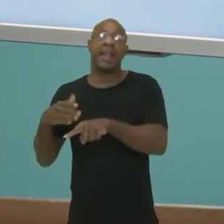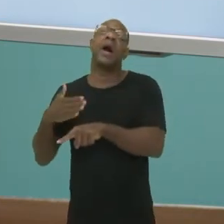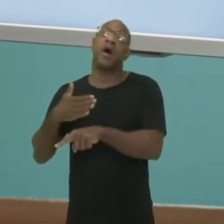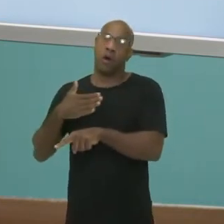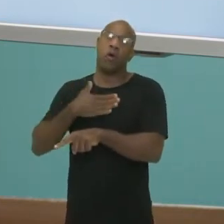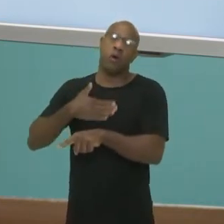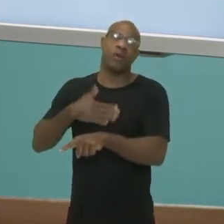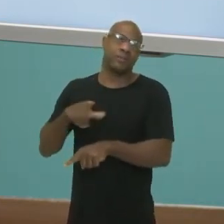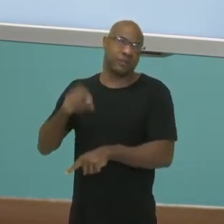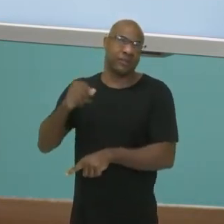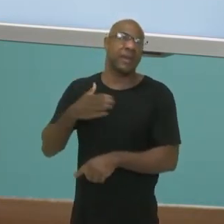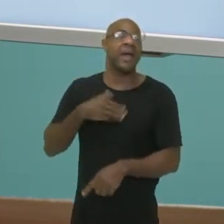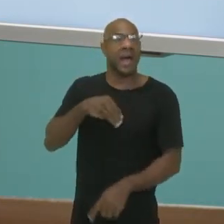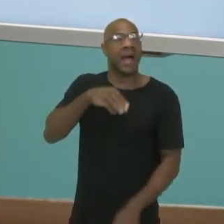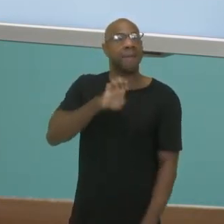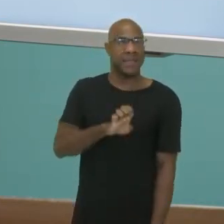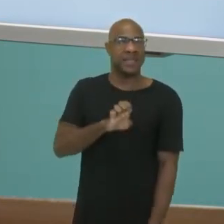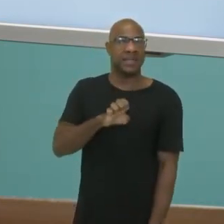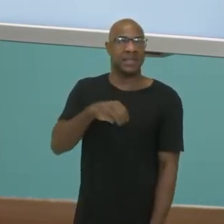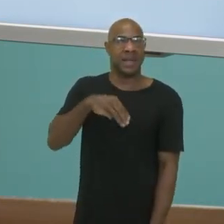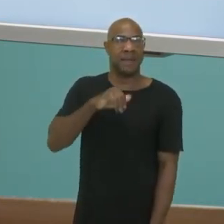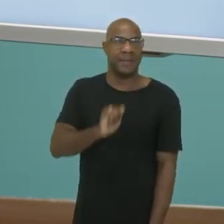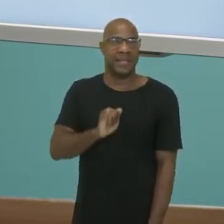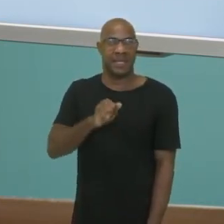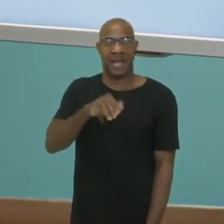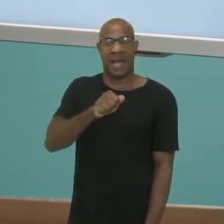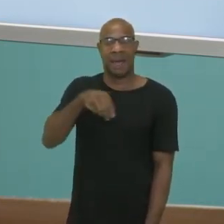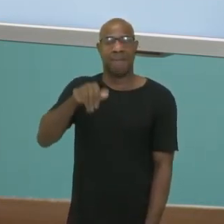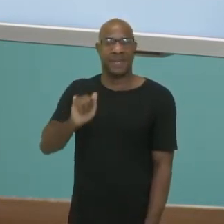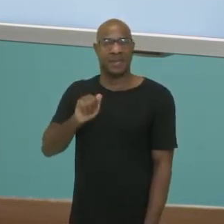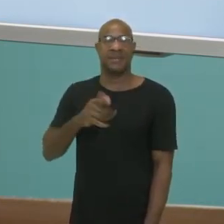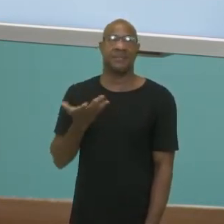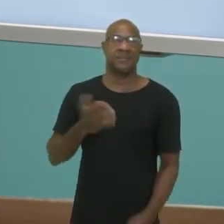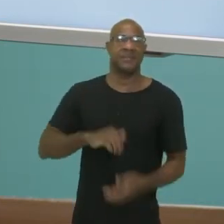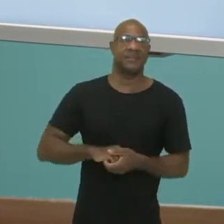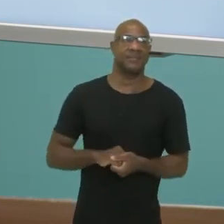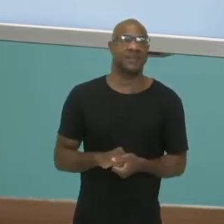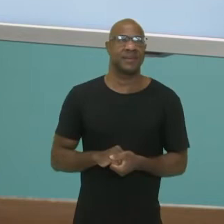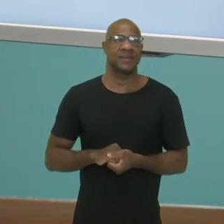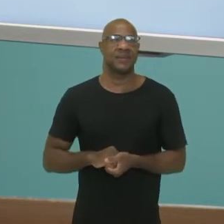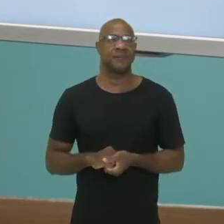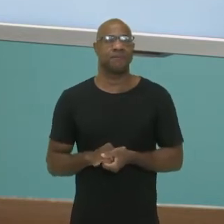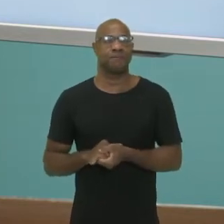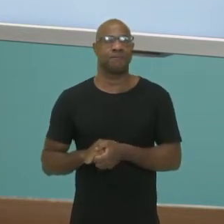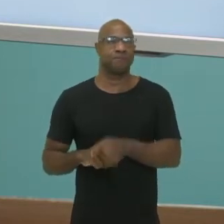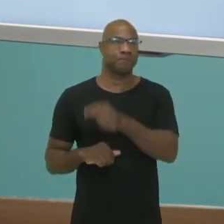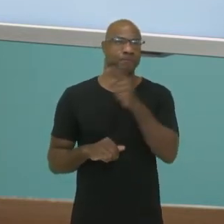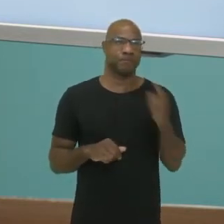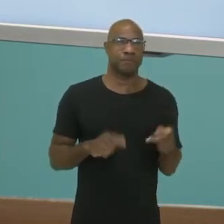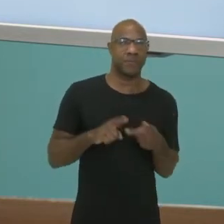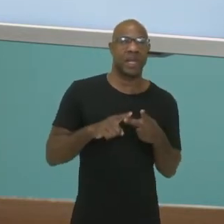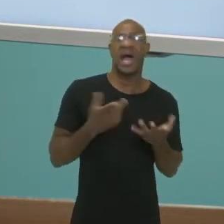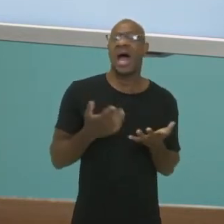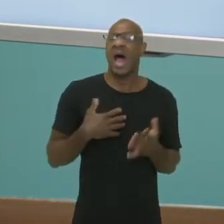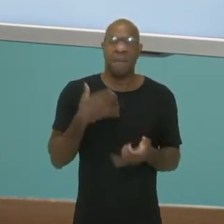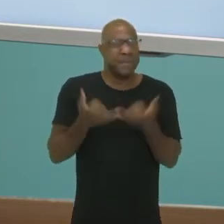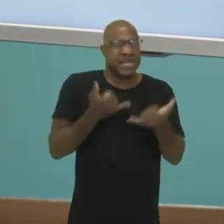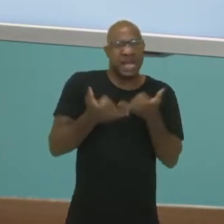tampouco. Né? A ideia de que eu também não gosto, certo? A mim não me gustam os chismes, essas